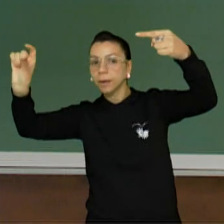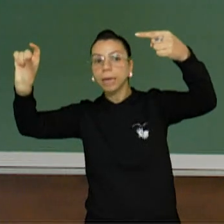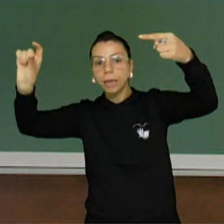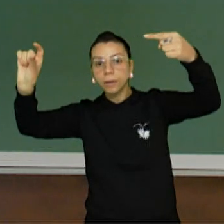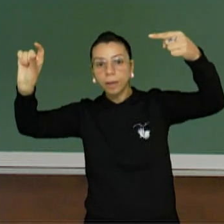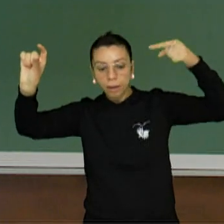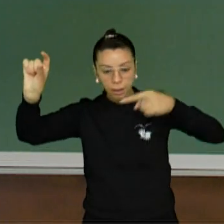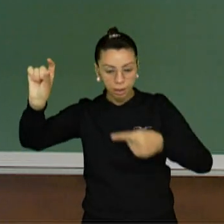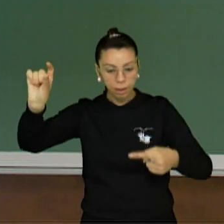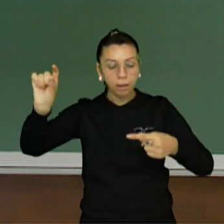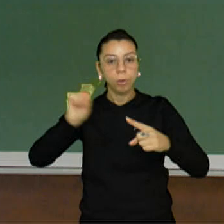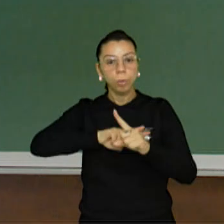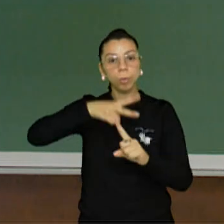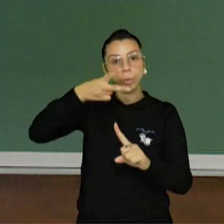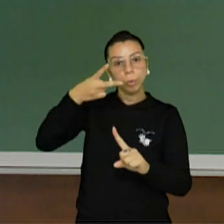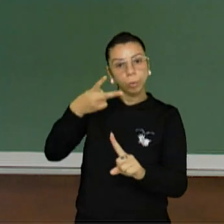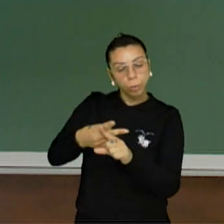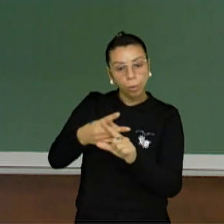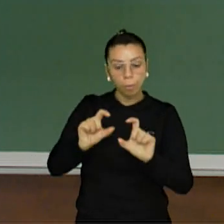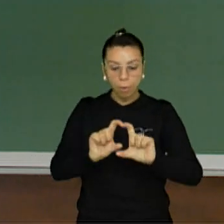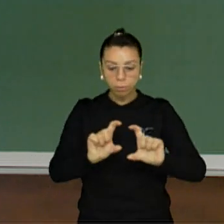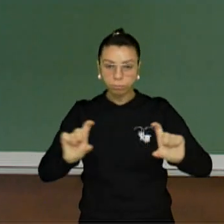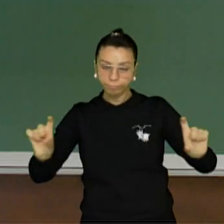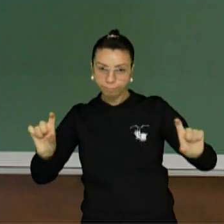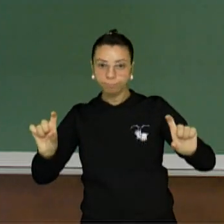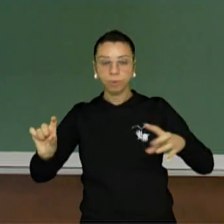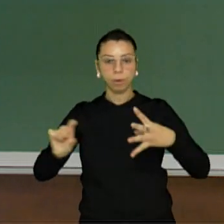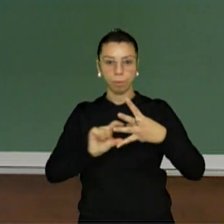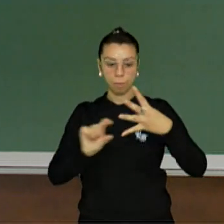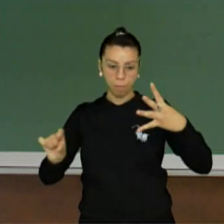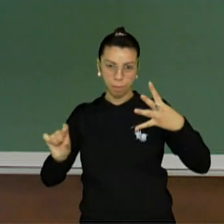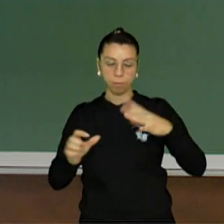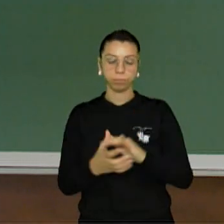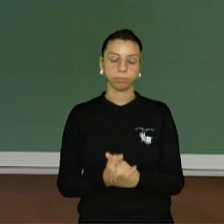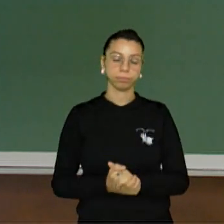à primeira. Então, essa seria uma das propriedades.